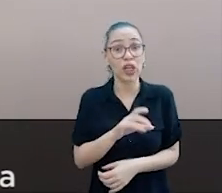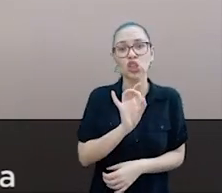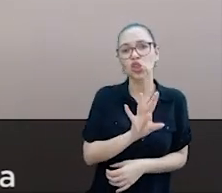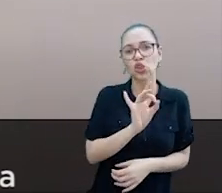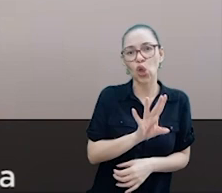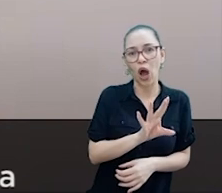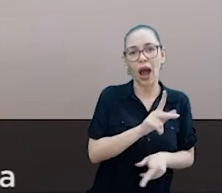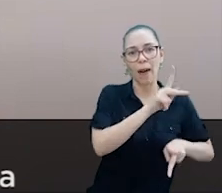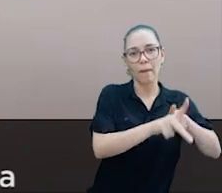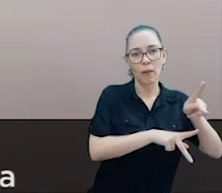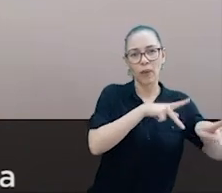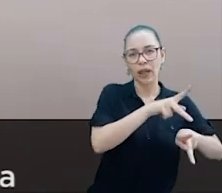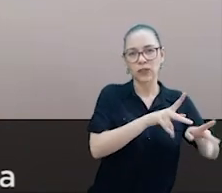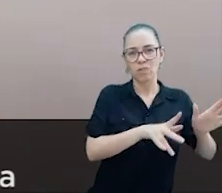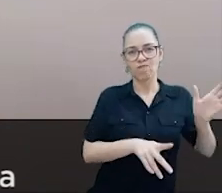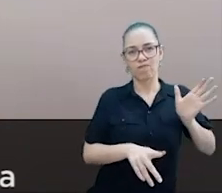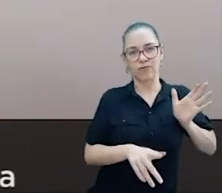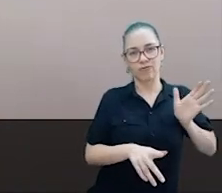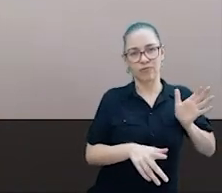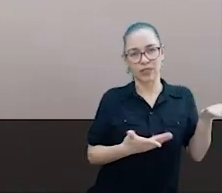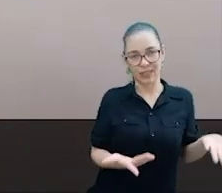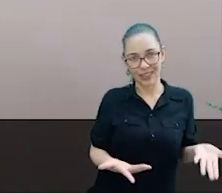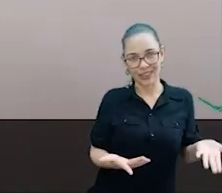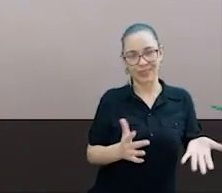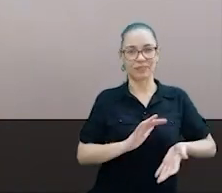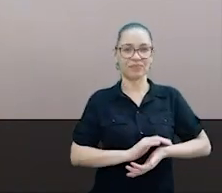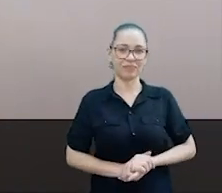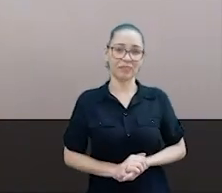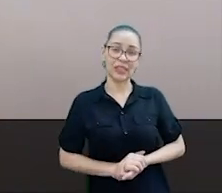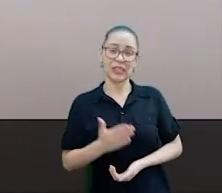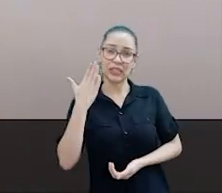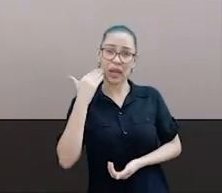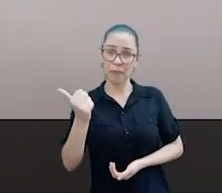essa população, essa comunidade tão diversa que compõe